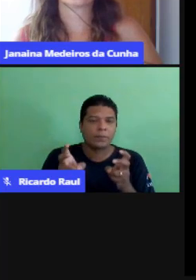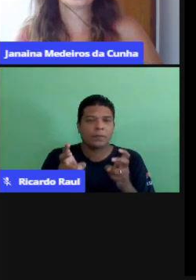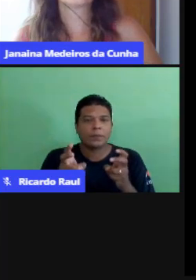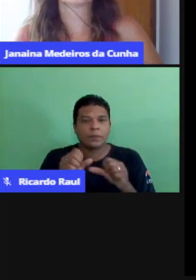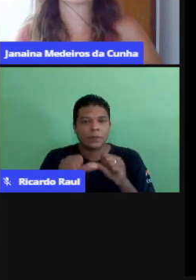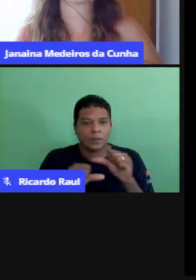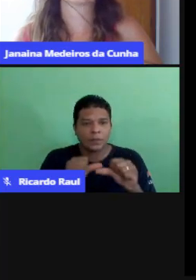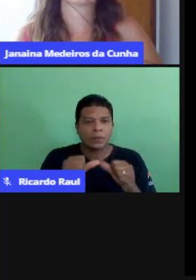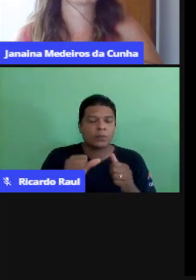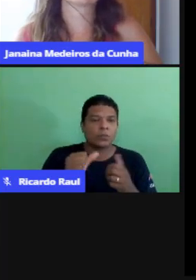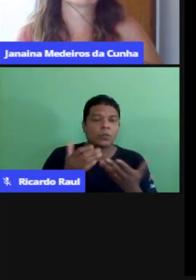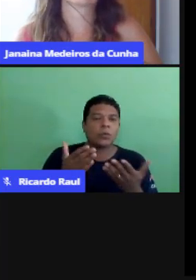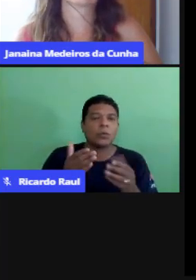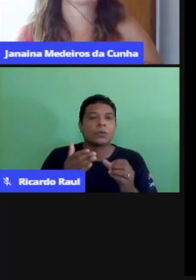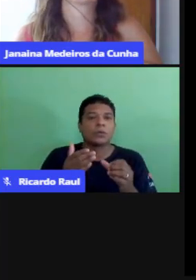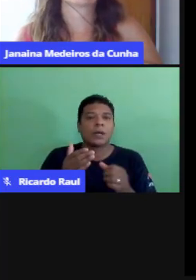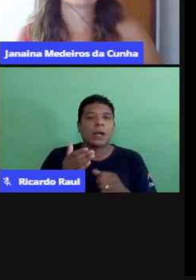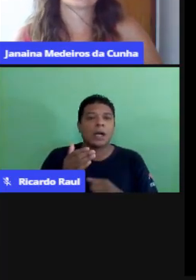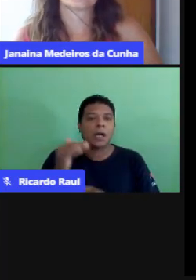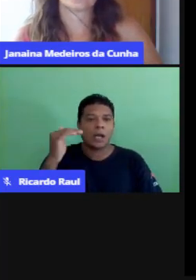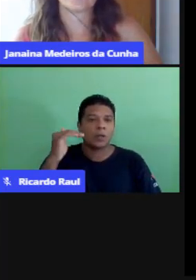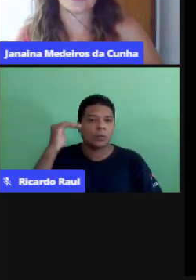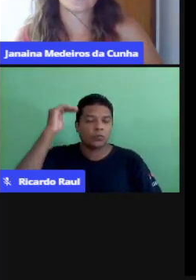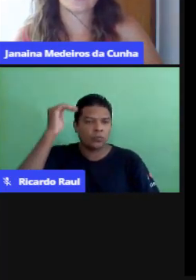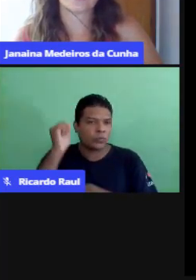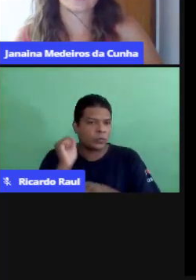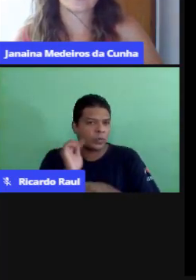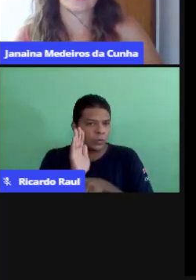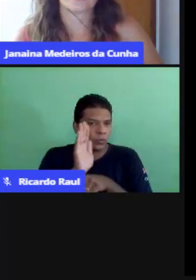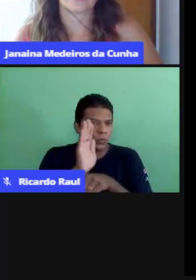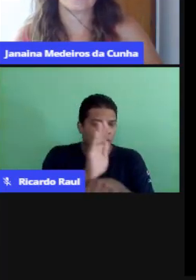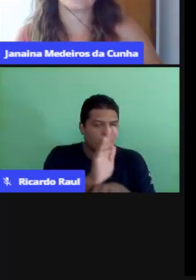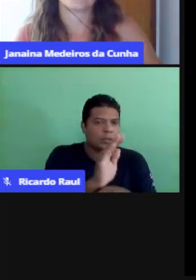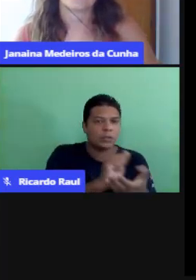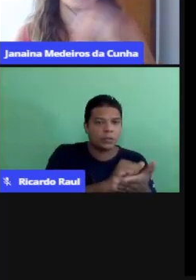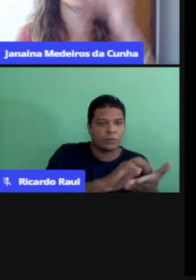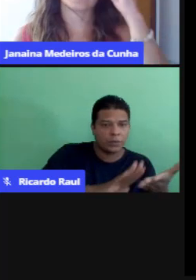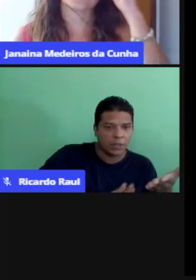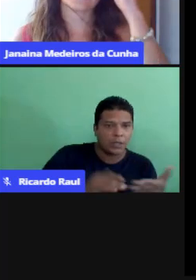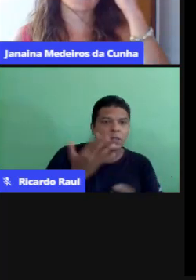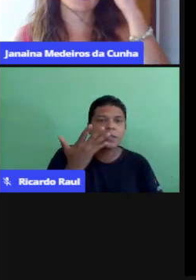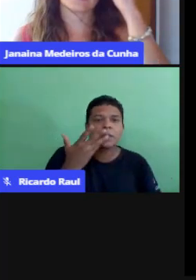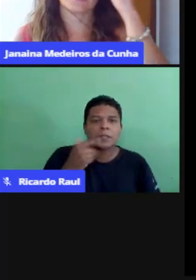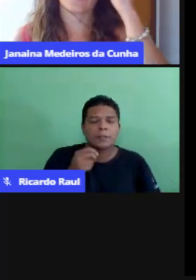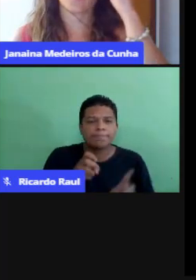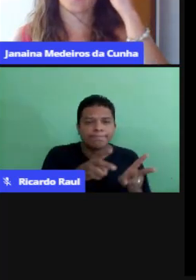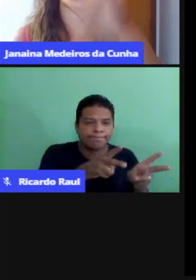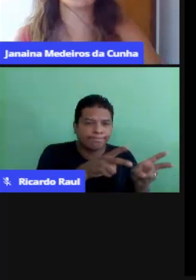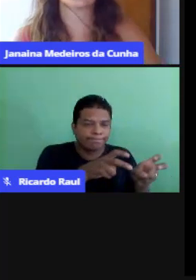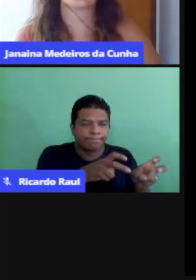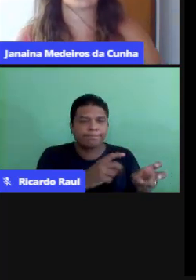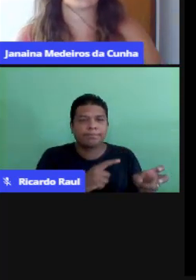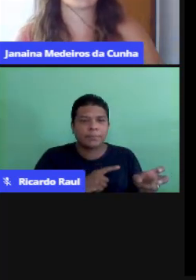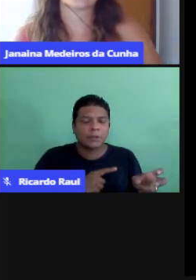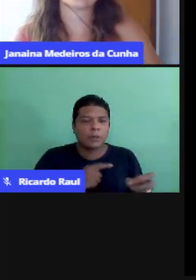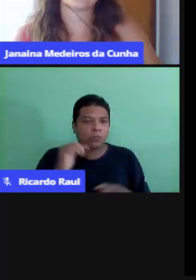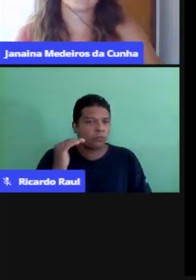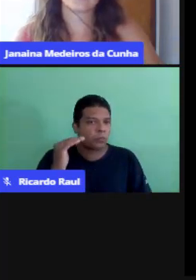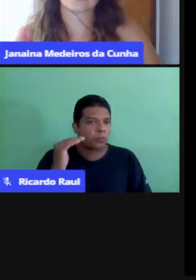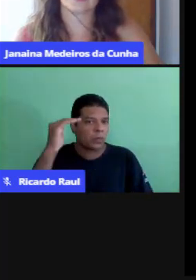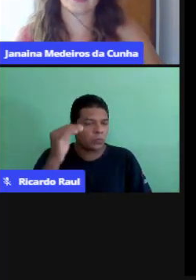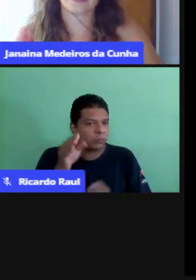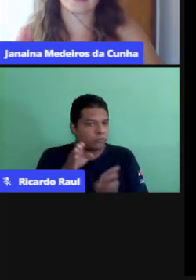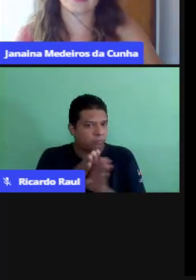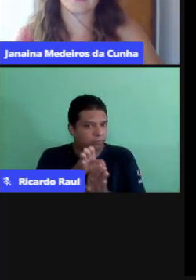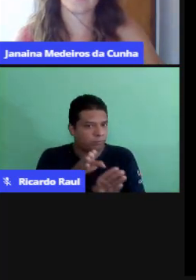de adultos na realização dessas atividades, né? Ali dá para perceber se teve algum adulto